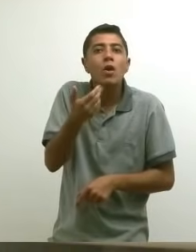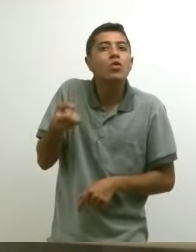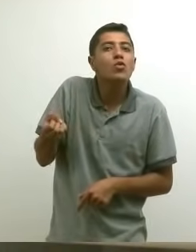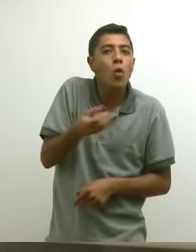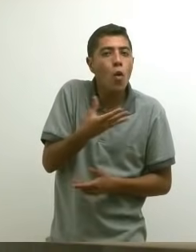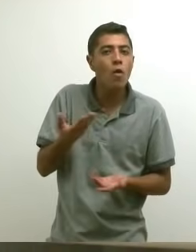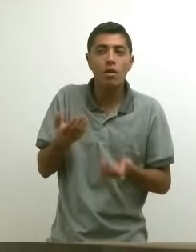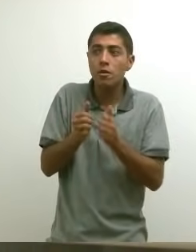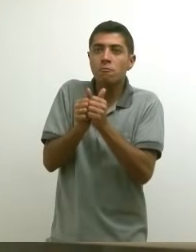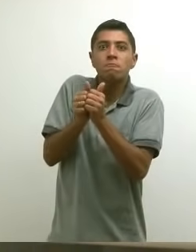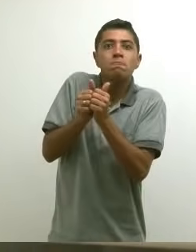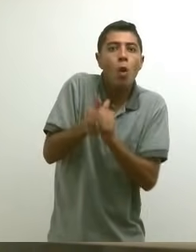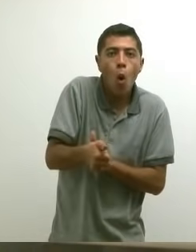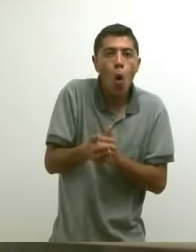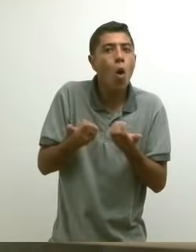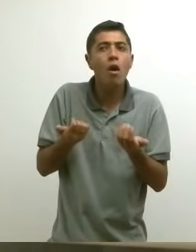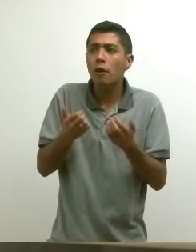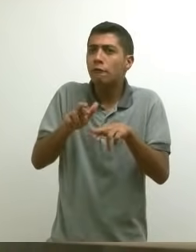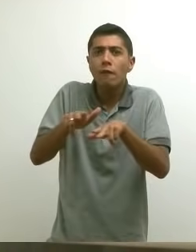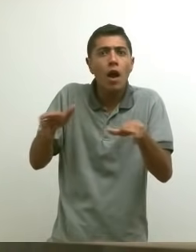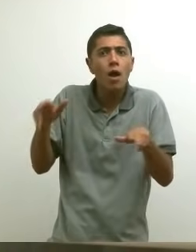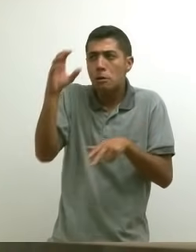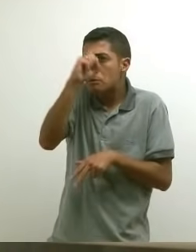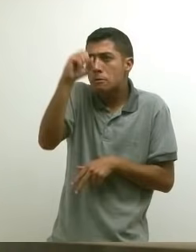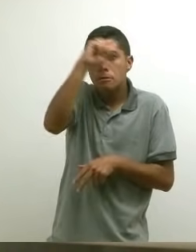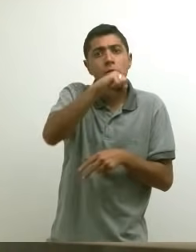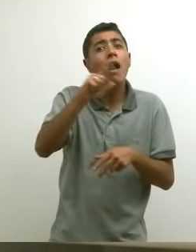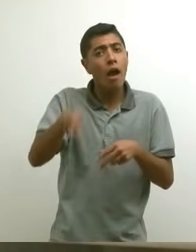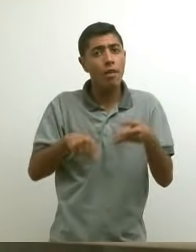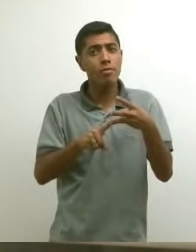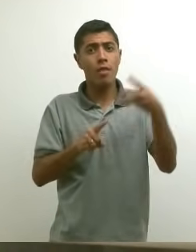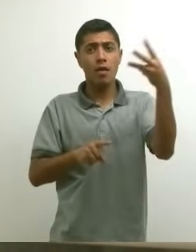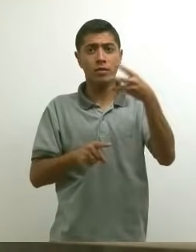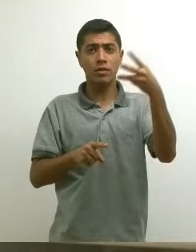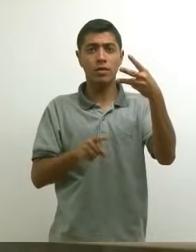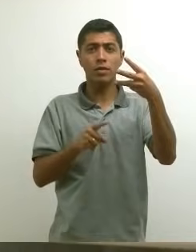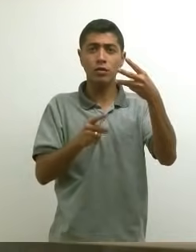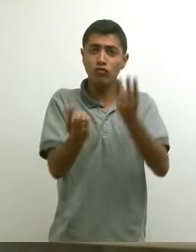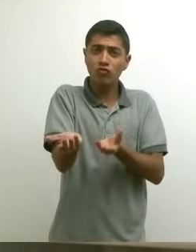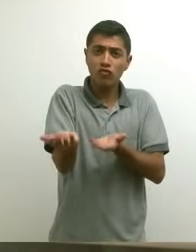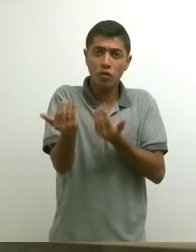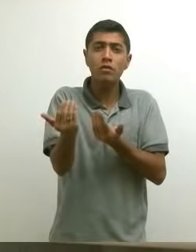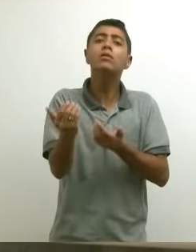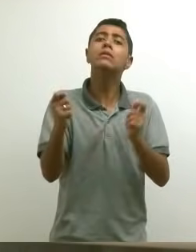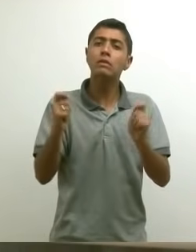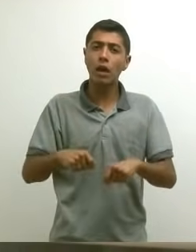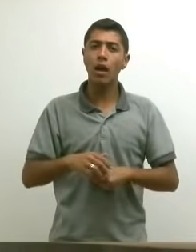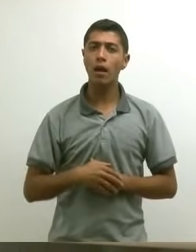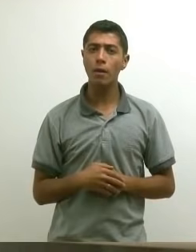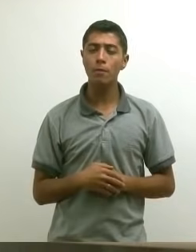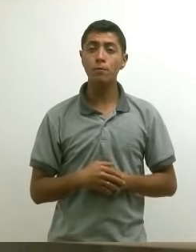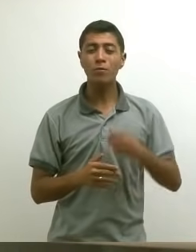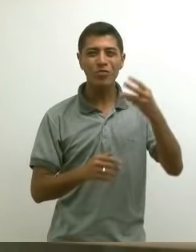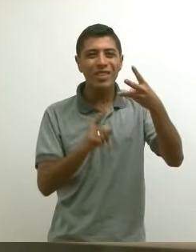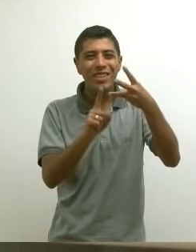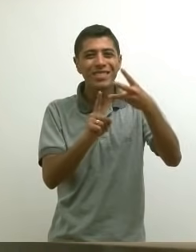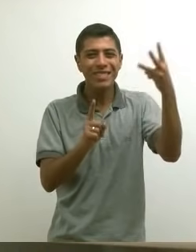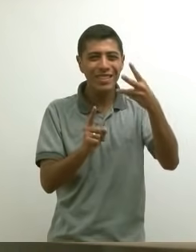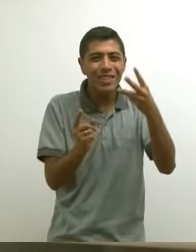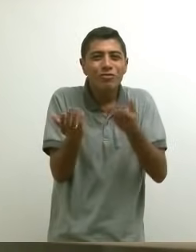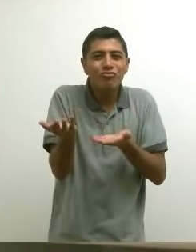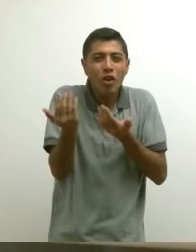estímulo então essa terceira infância é uma infância é um que parecida com a primeira infância tem algo que eu quero